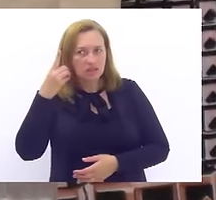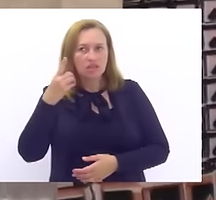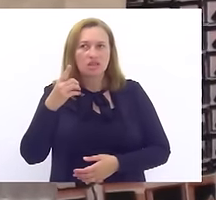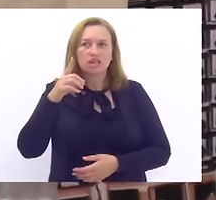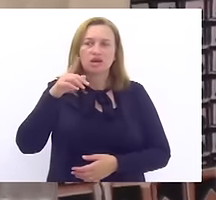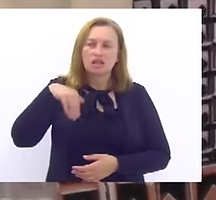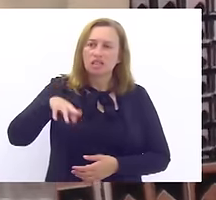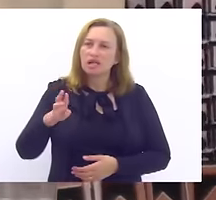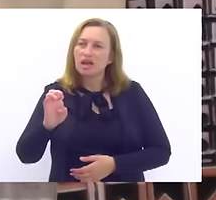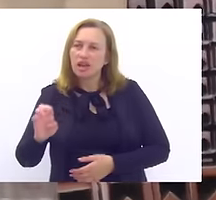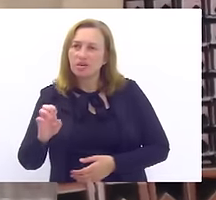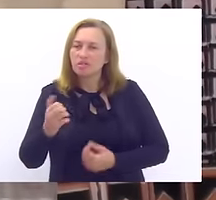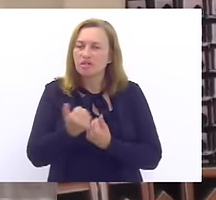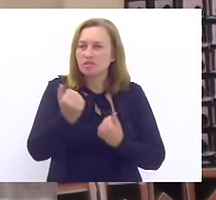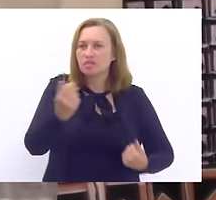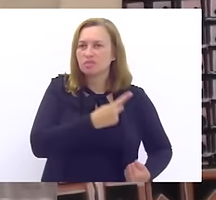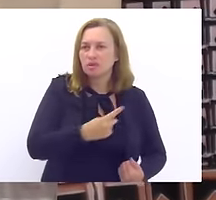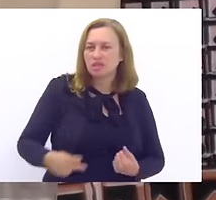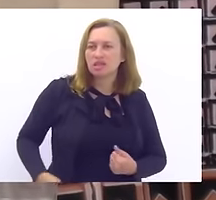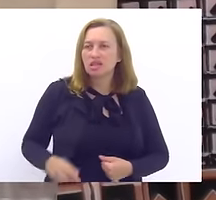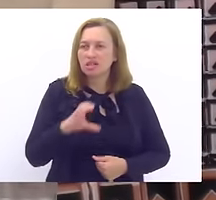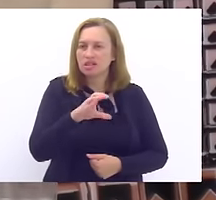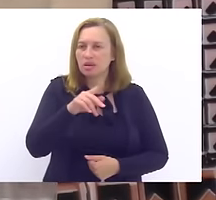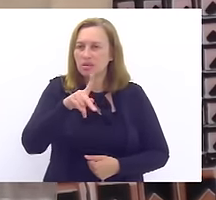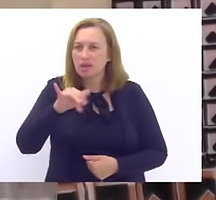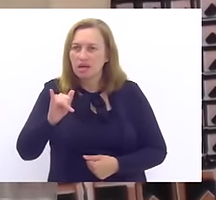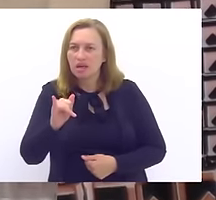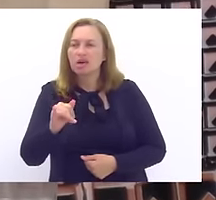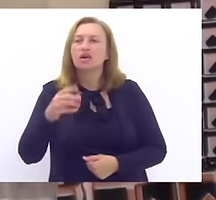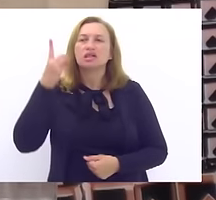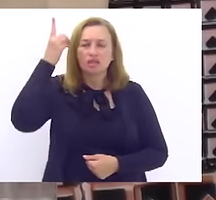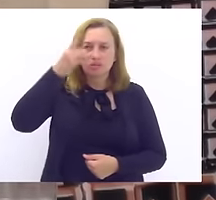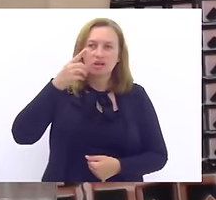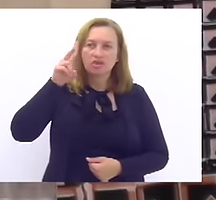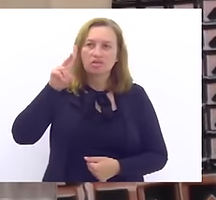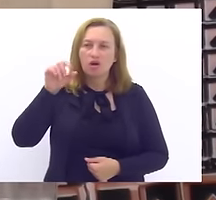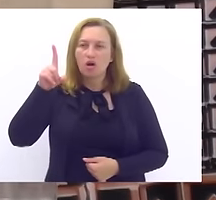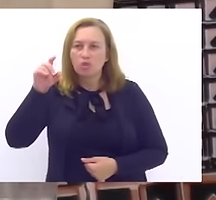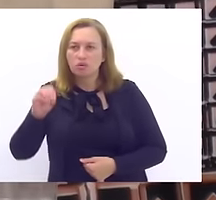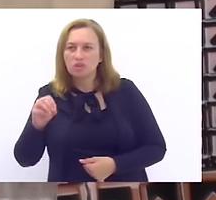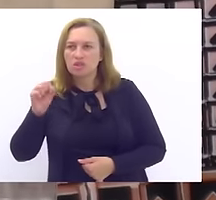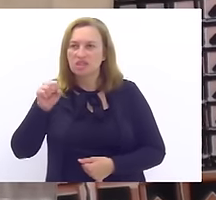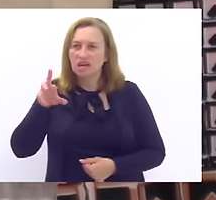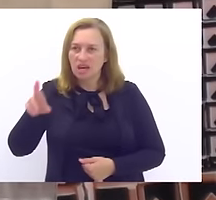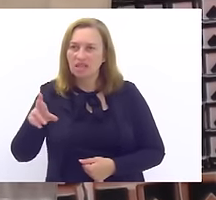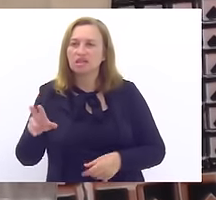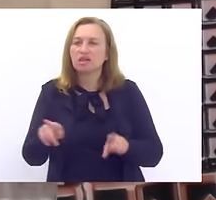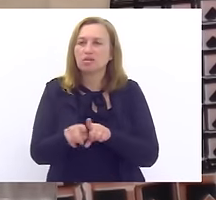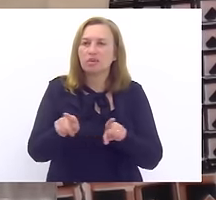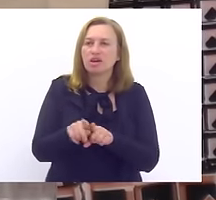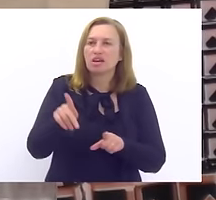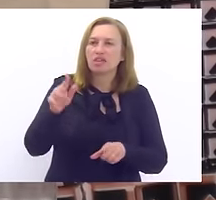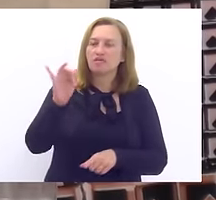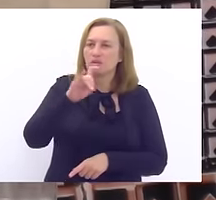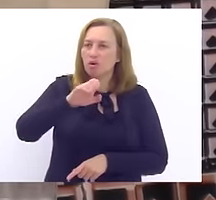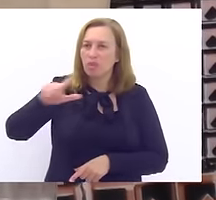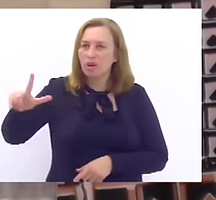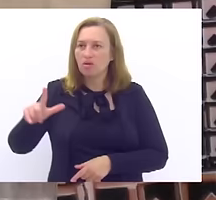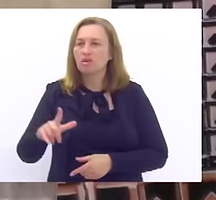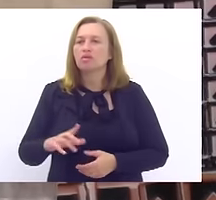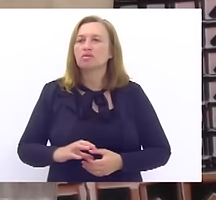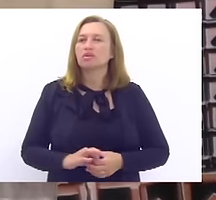dela Olha vice-presidente da CPI Deputado Valdo Ceasa e deputado Felipe fazer uma deliberação